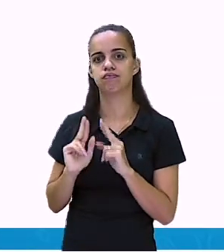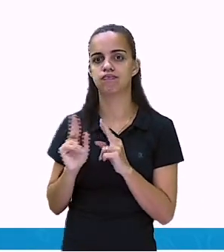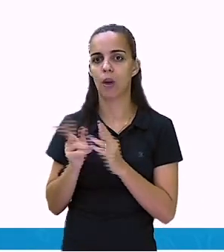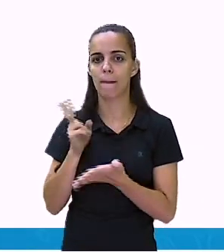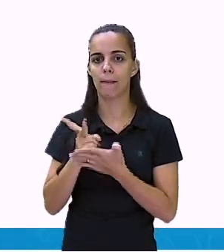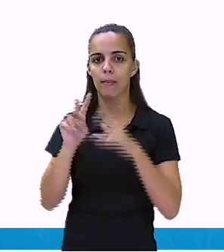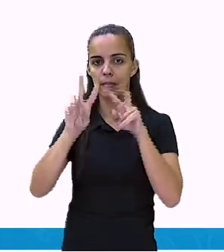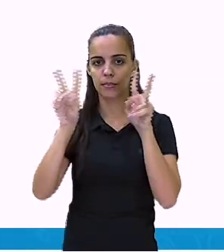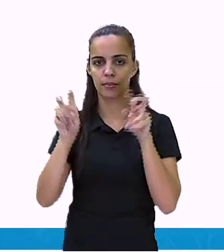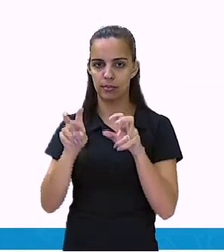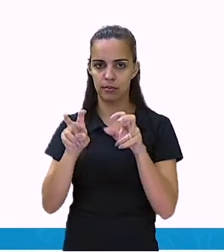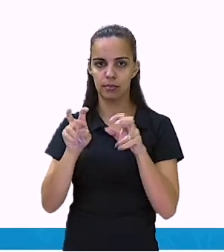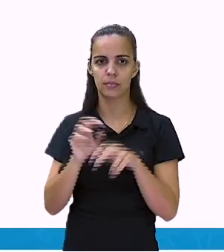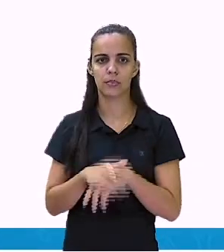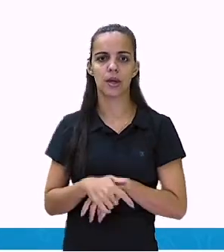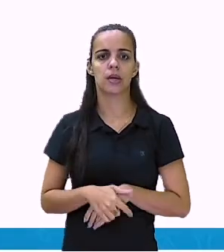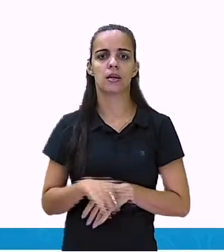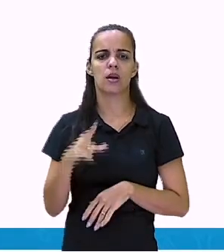dos quais os